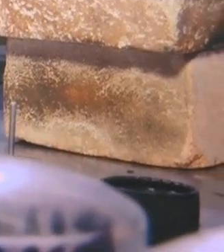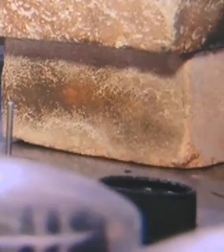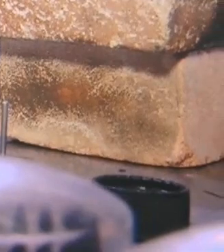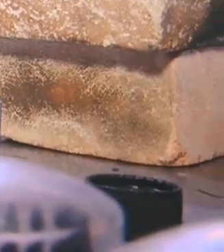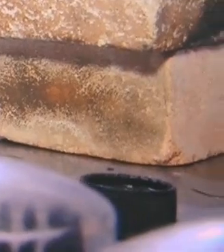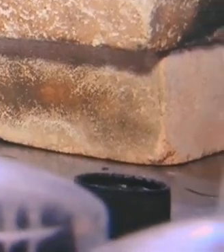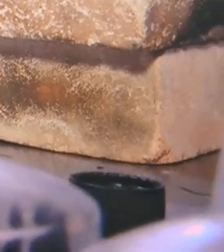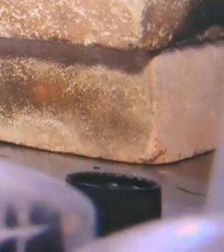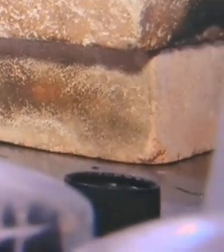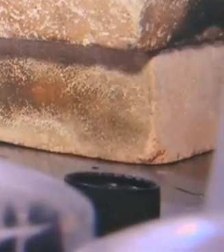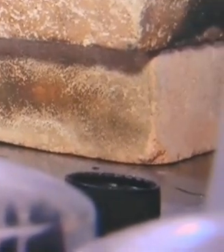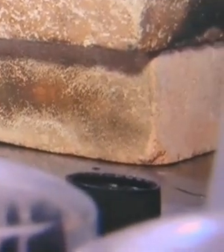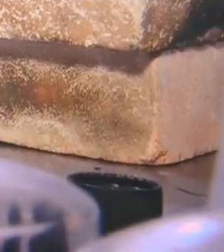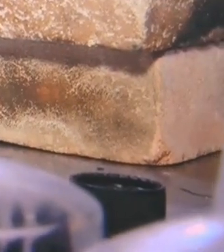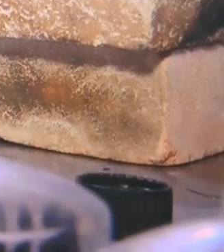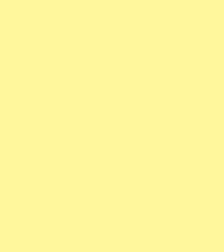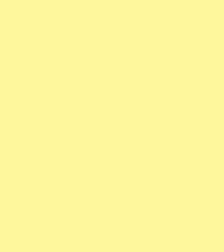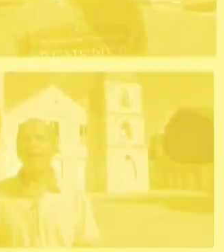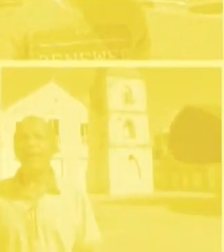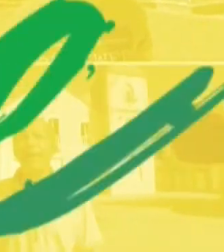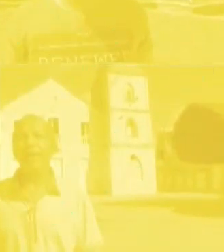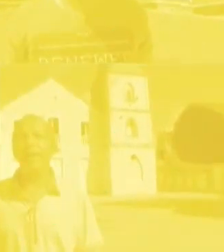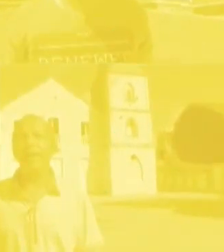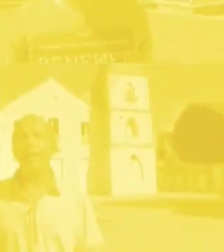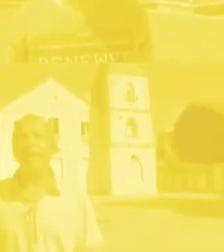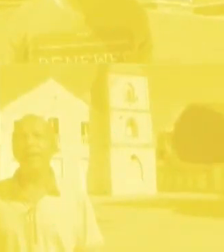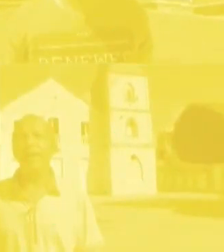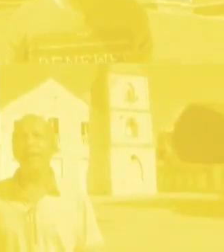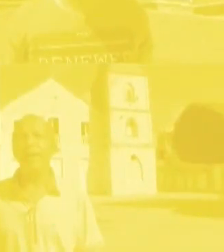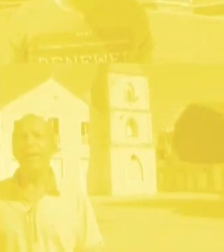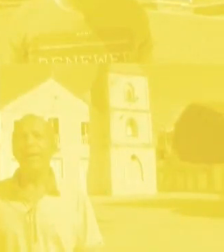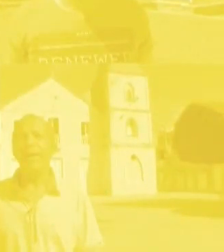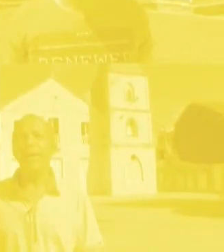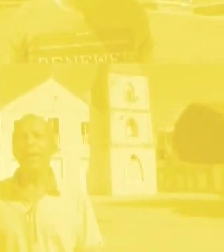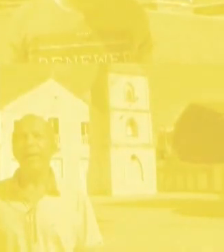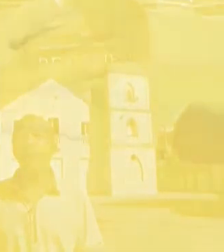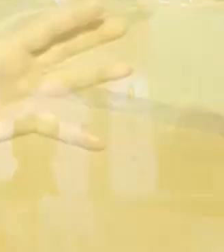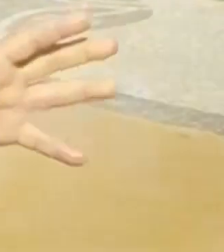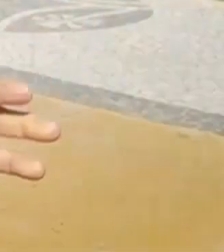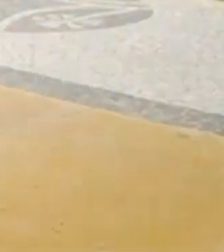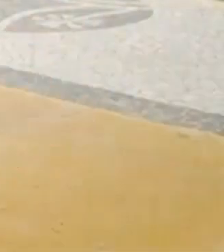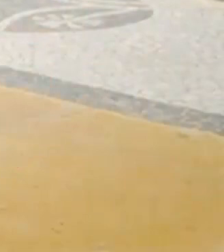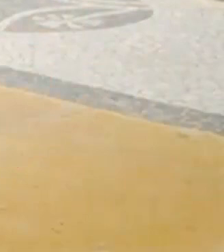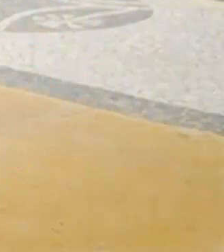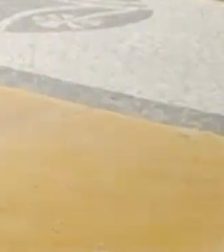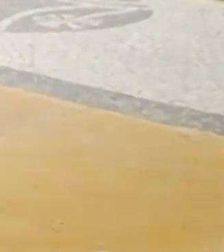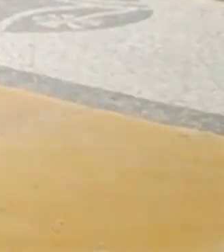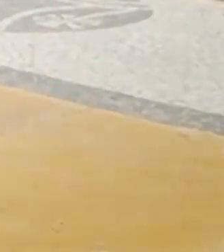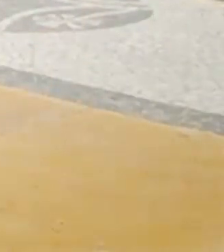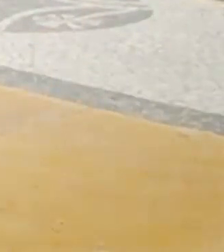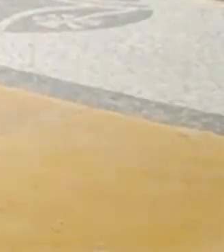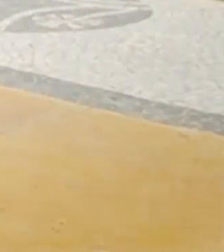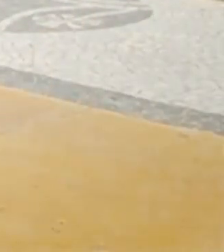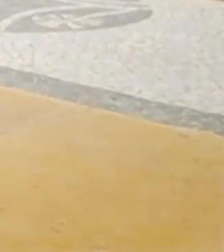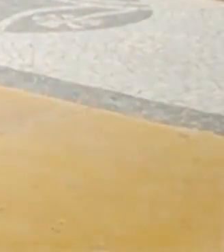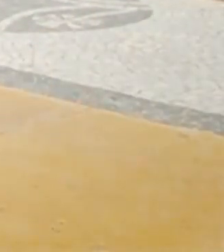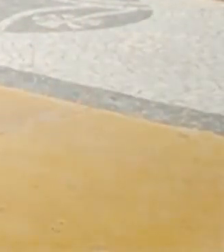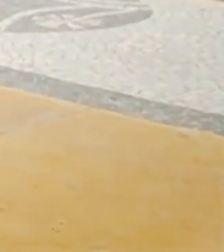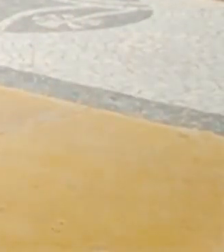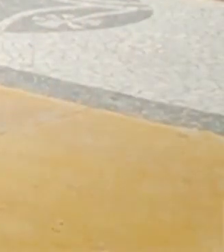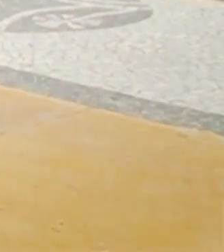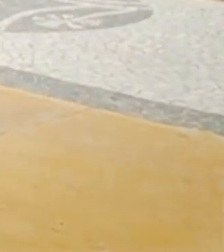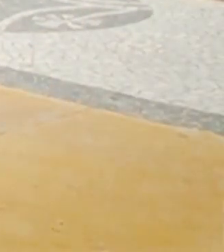Eu sou Alemão e essa é minha arte. Eu venho falar do fogo corredor, que já existiu e não foi há muito tempo atrás, não. Até na década